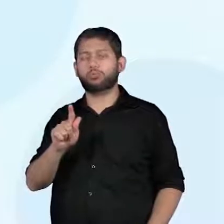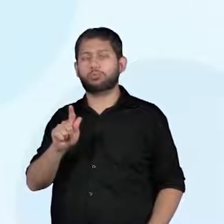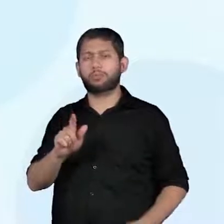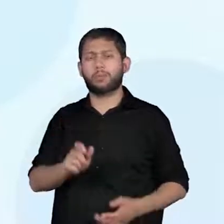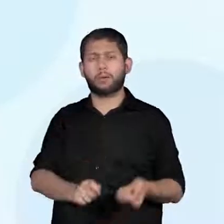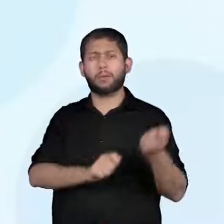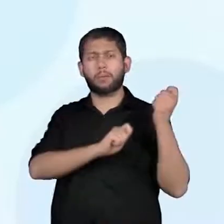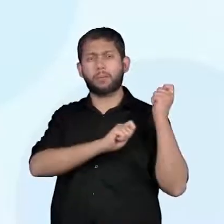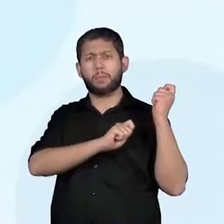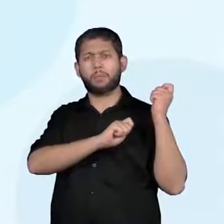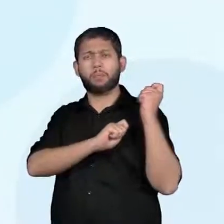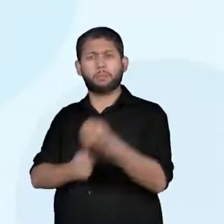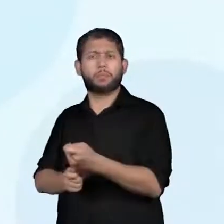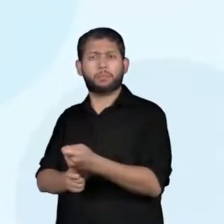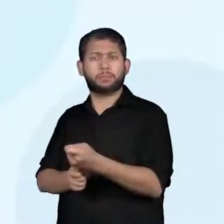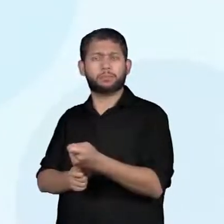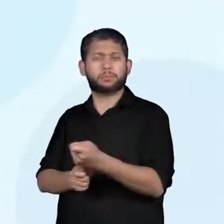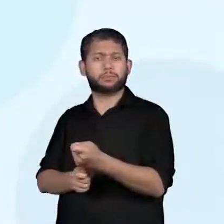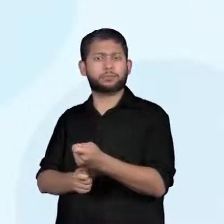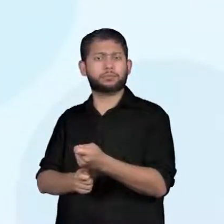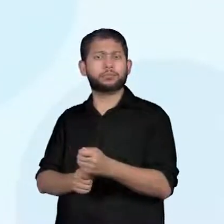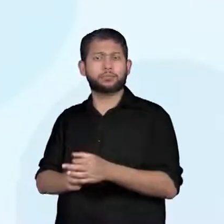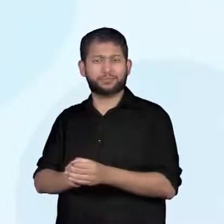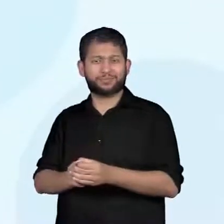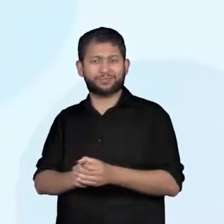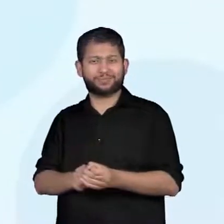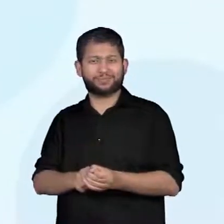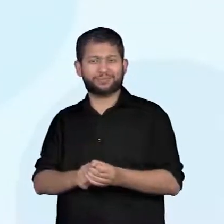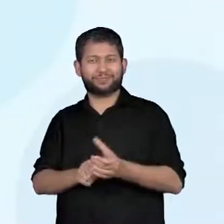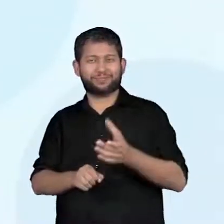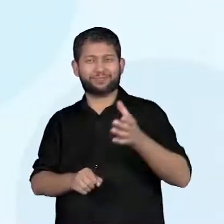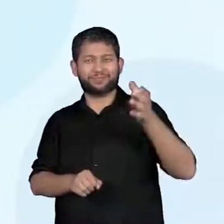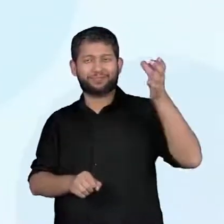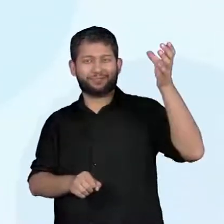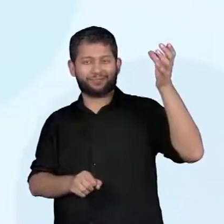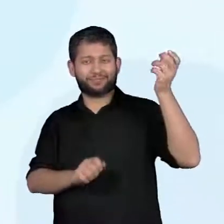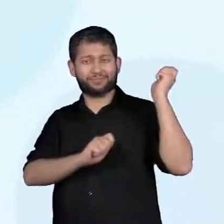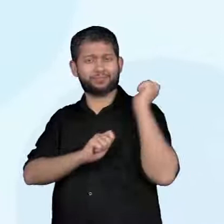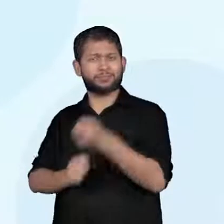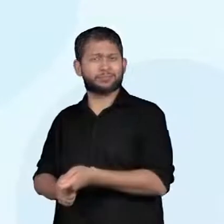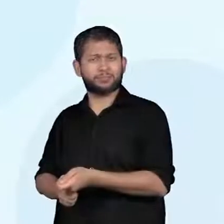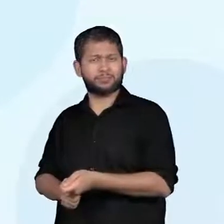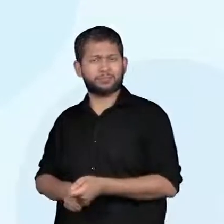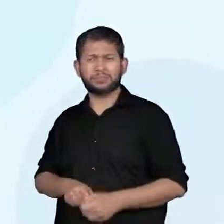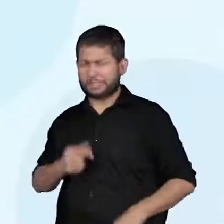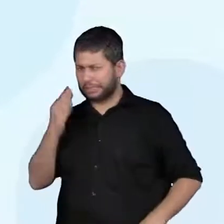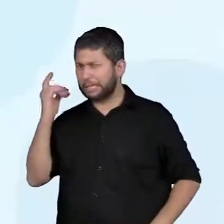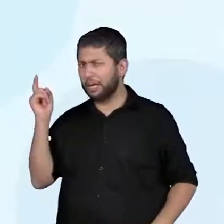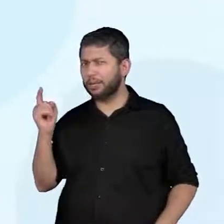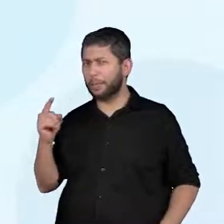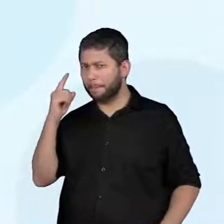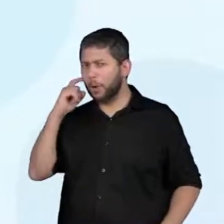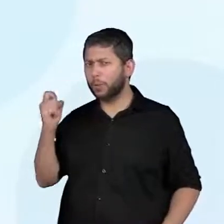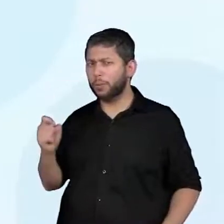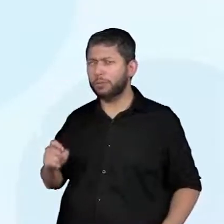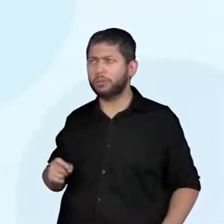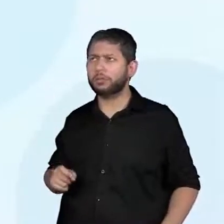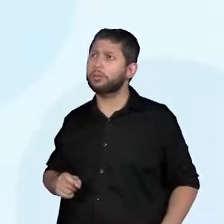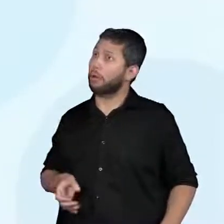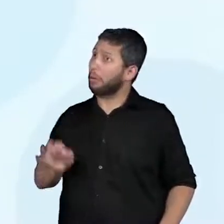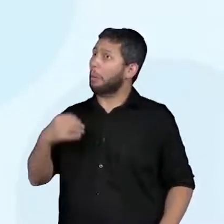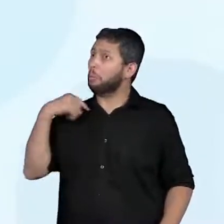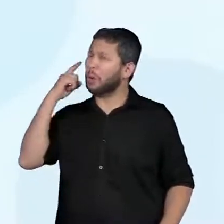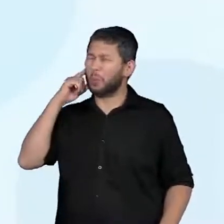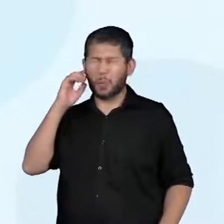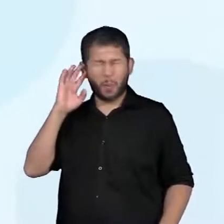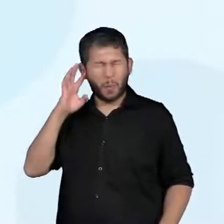um bastão de beisebol batendo nesta lixeira. Será que produz algum som? Sim.